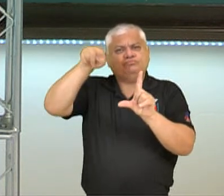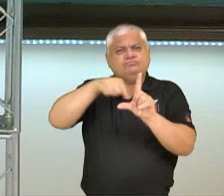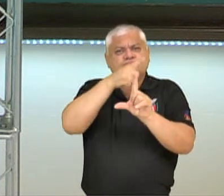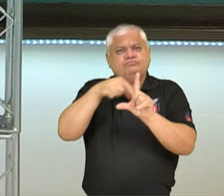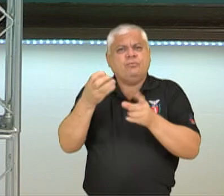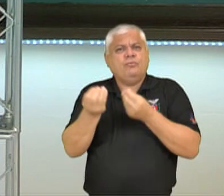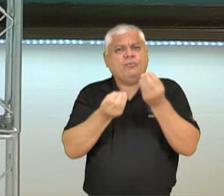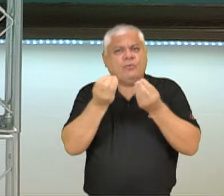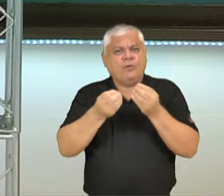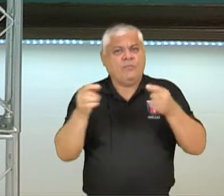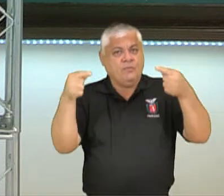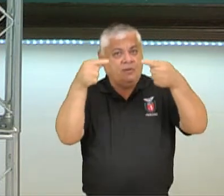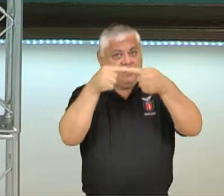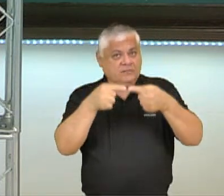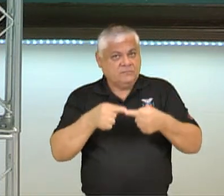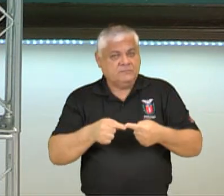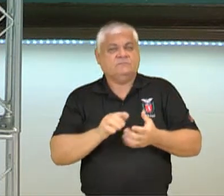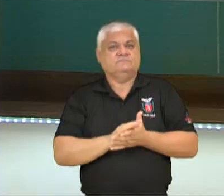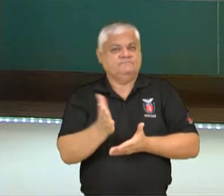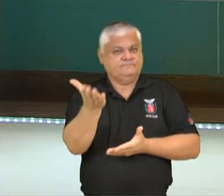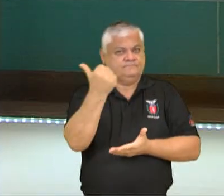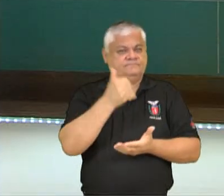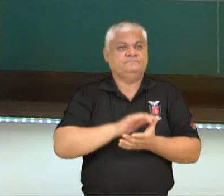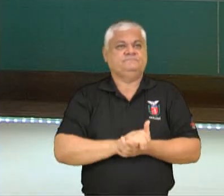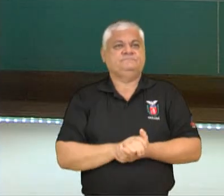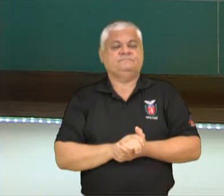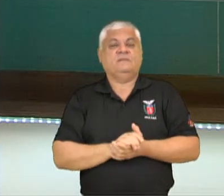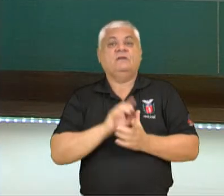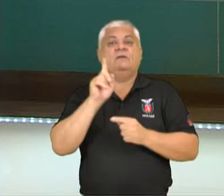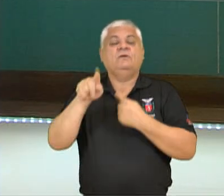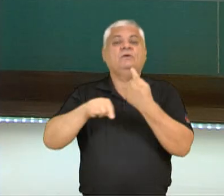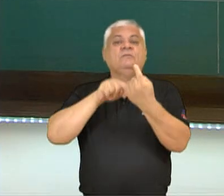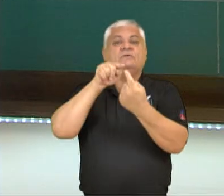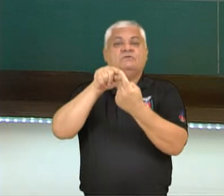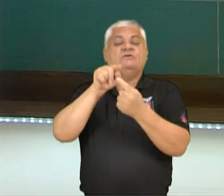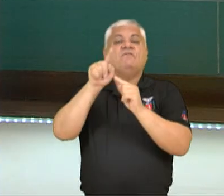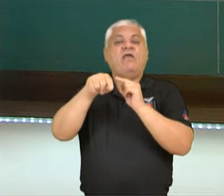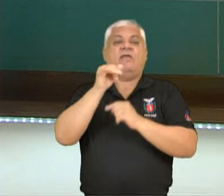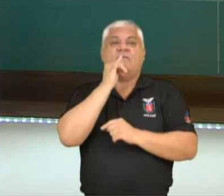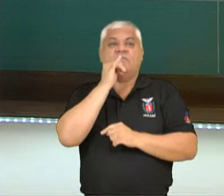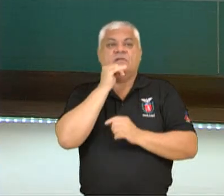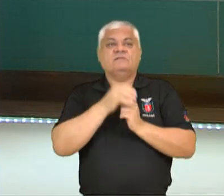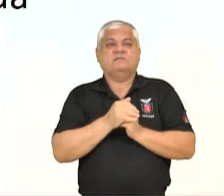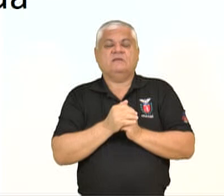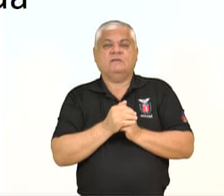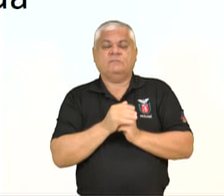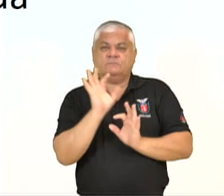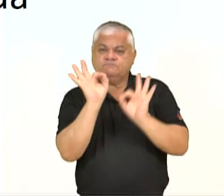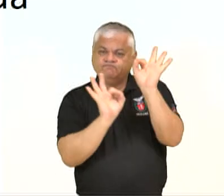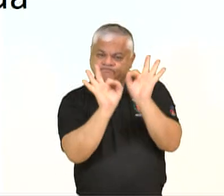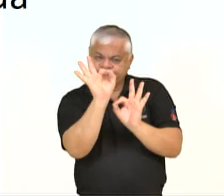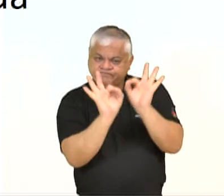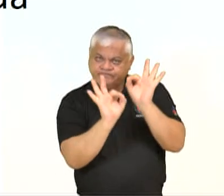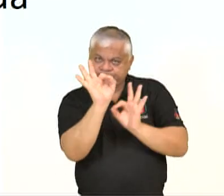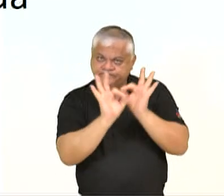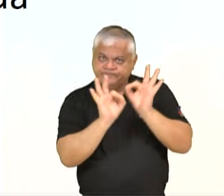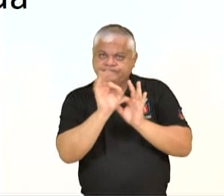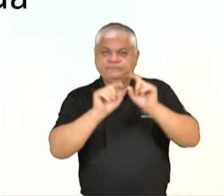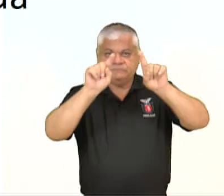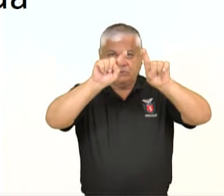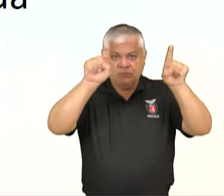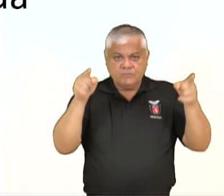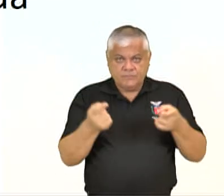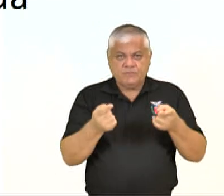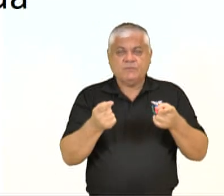que representa cada função. Então vamos lá? Os objetivos então da nossa aula é construir a representação gráfica